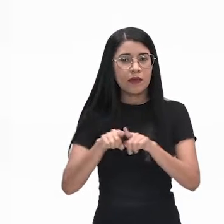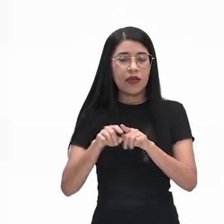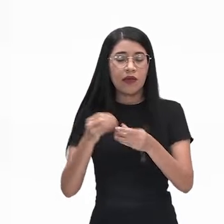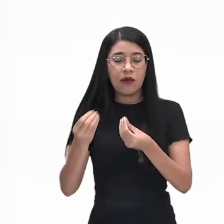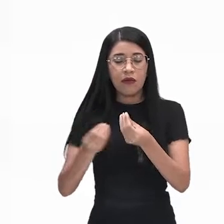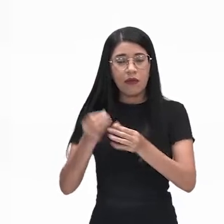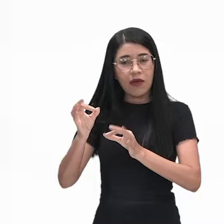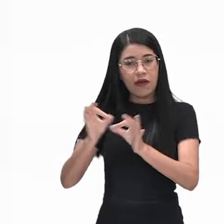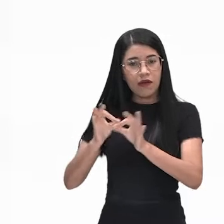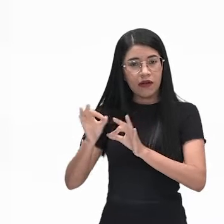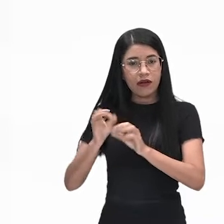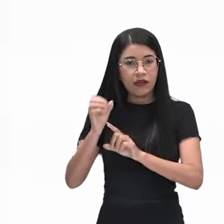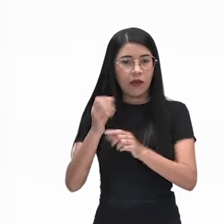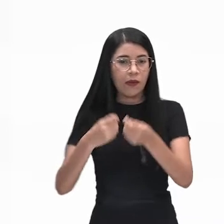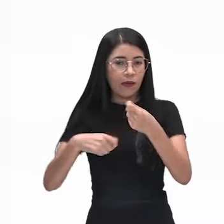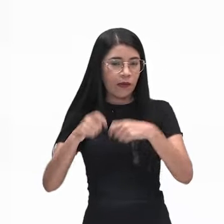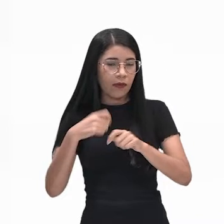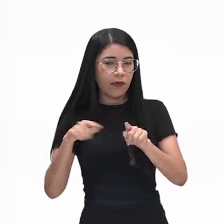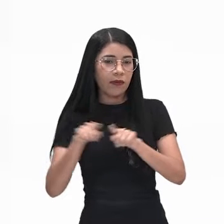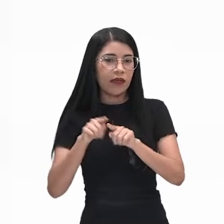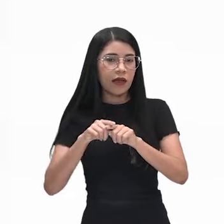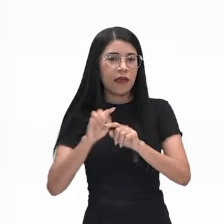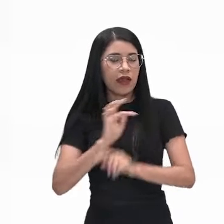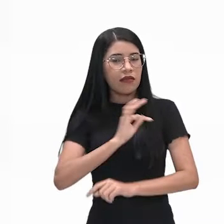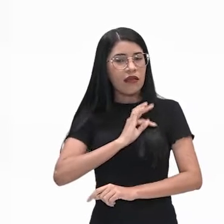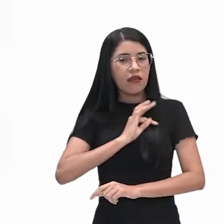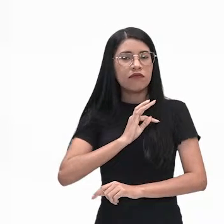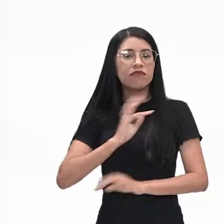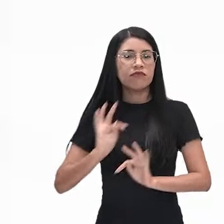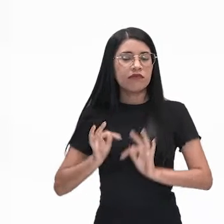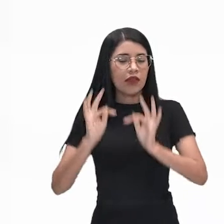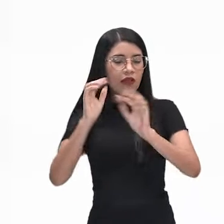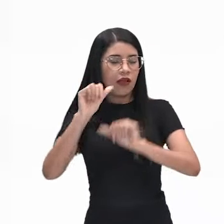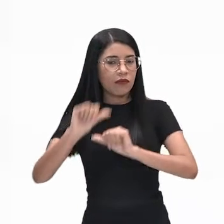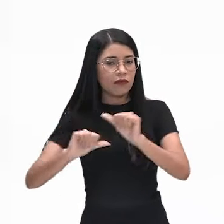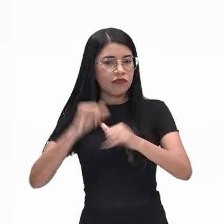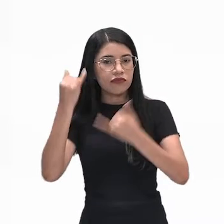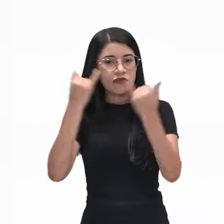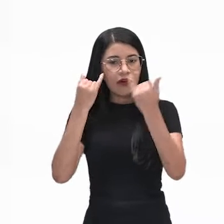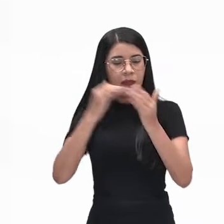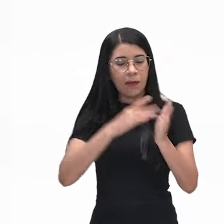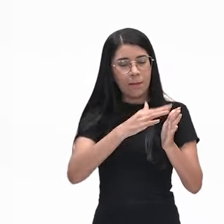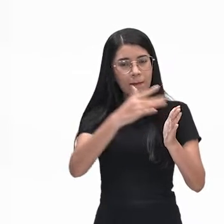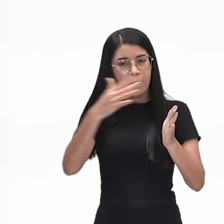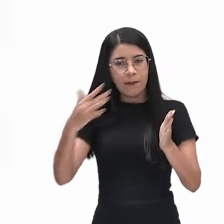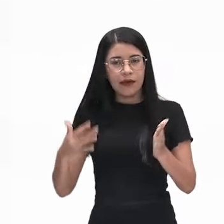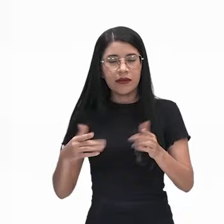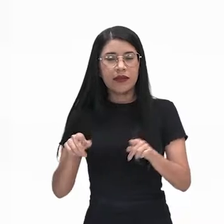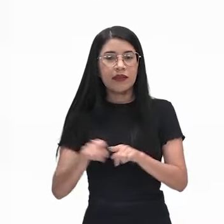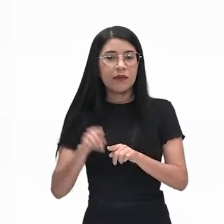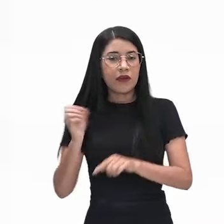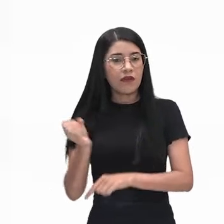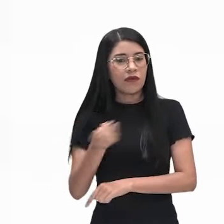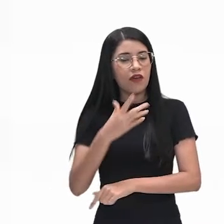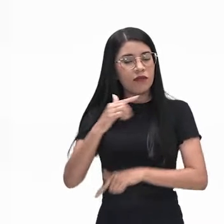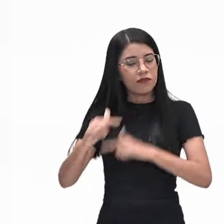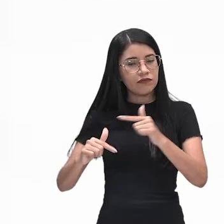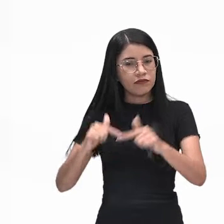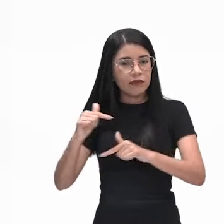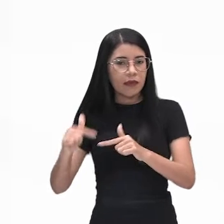organização econômica, transformações técnicas, tecnológicas e informacionais ao longo do tempo, novas formas de